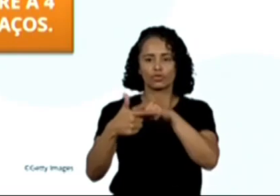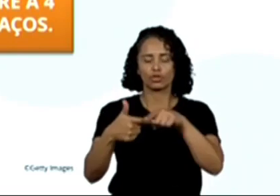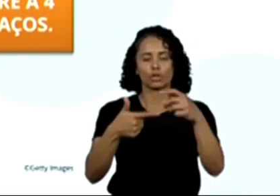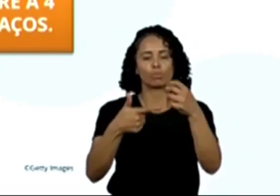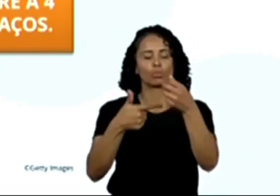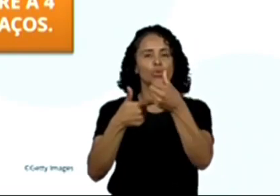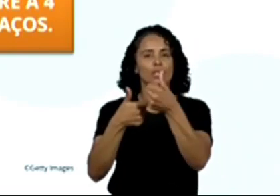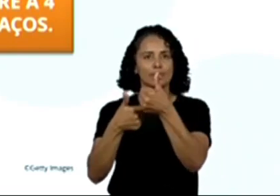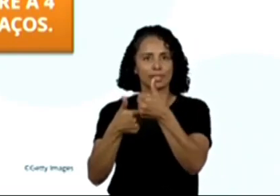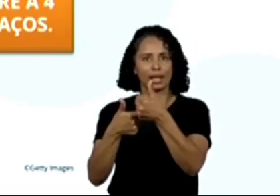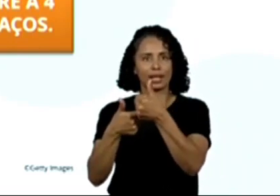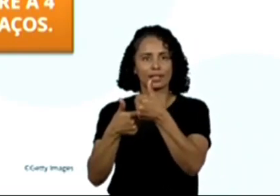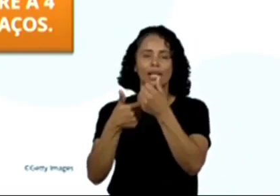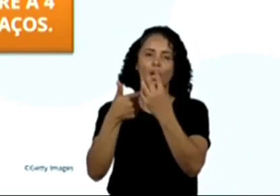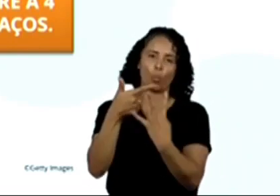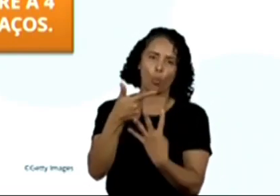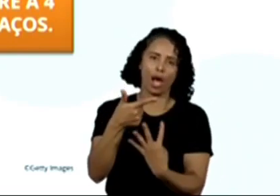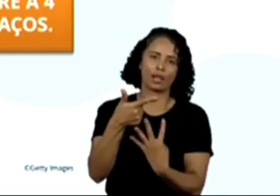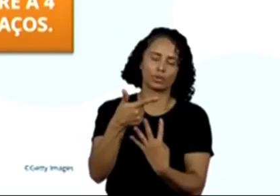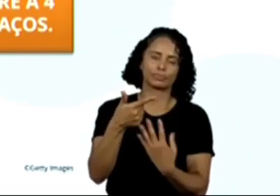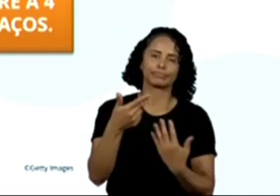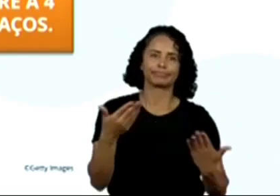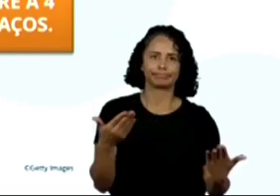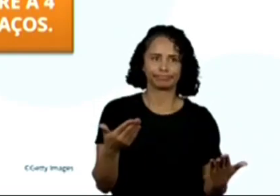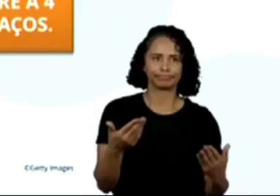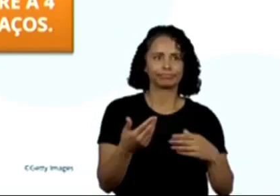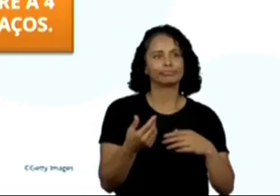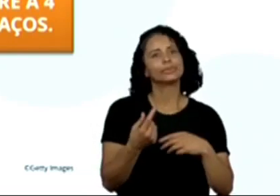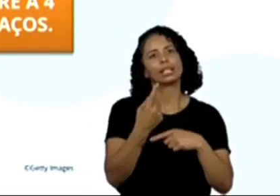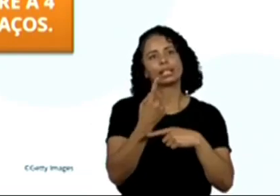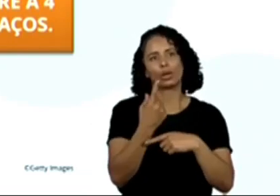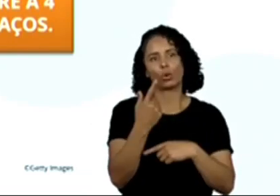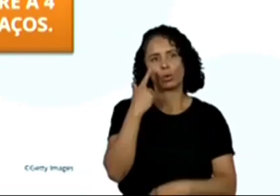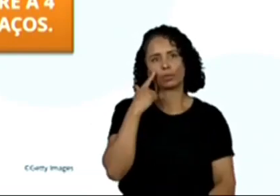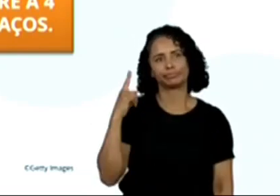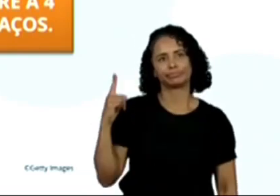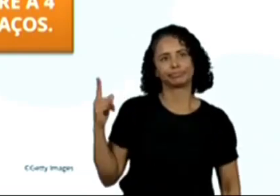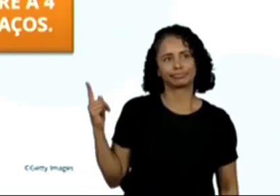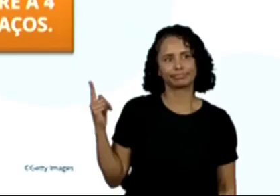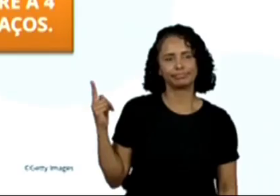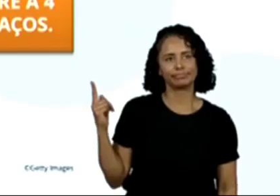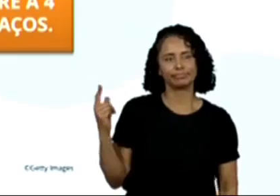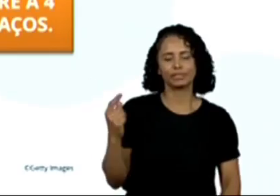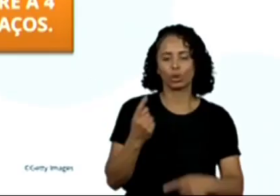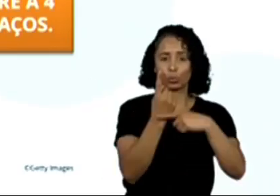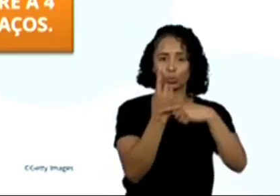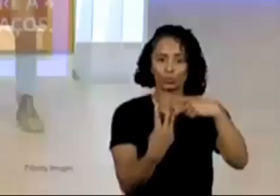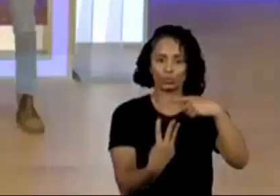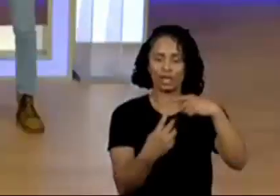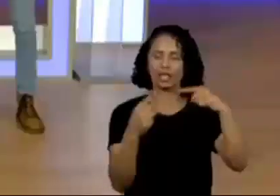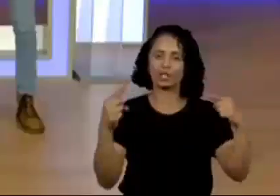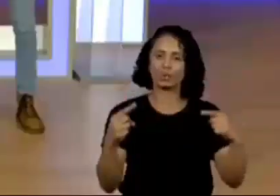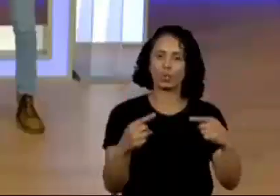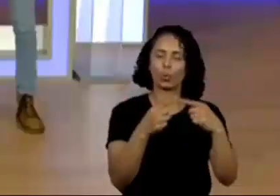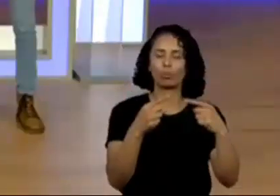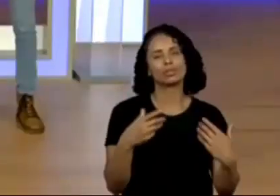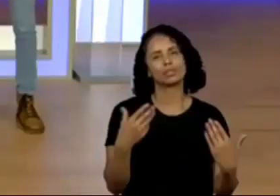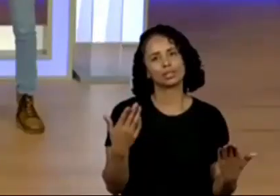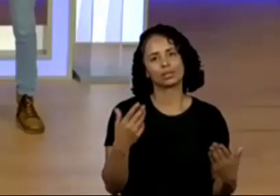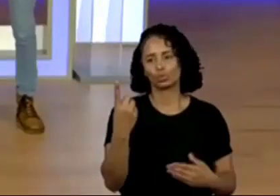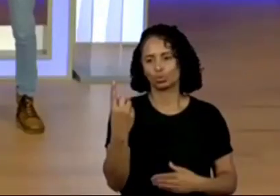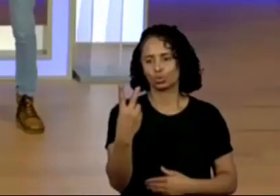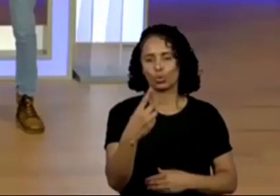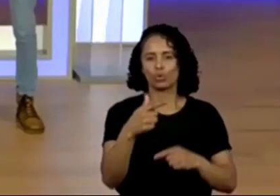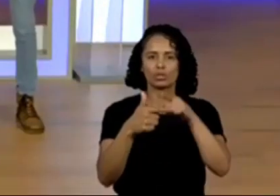12 é igual a 4, ok? Olha, entendemos aí o que é a terça parte de